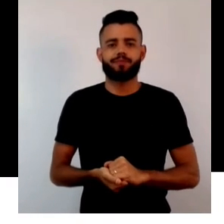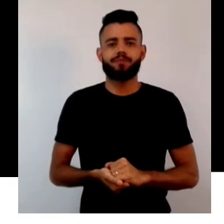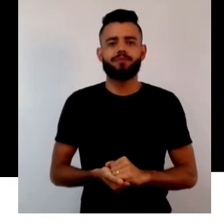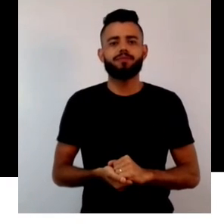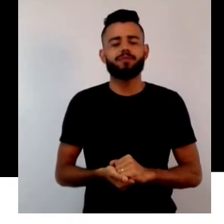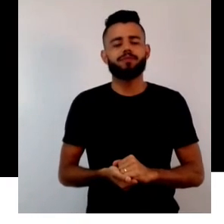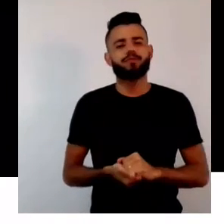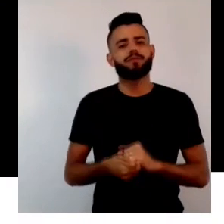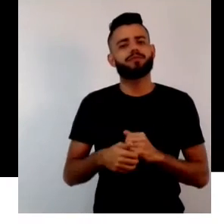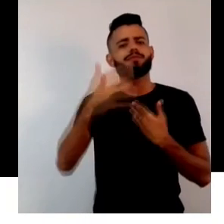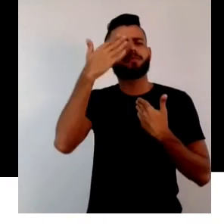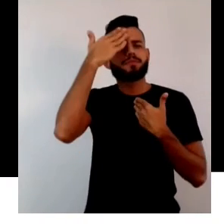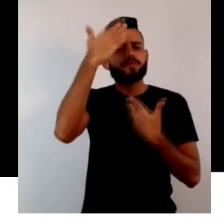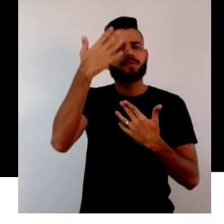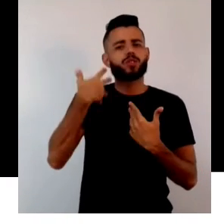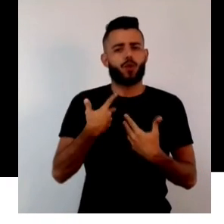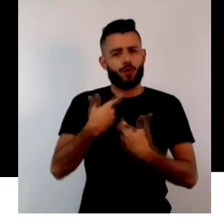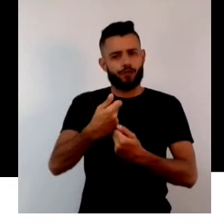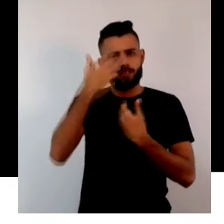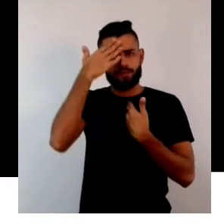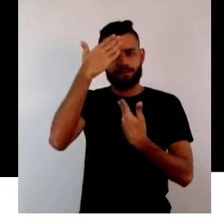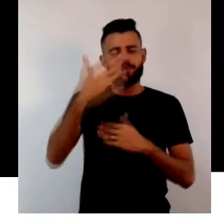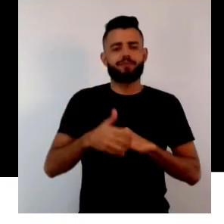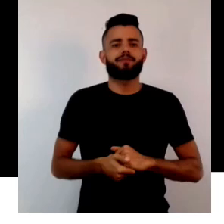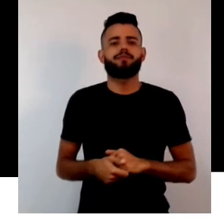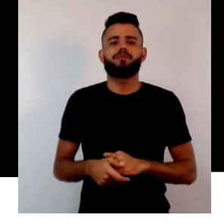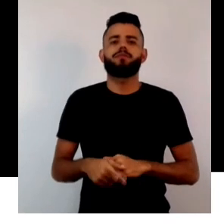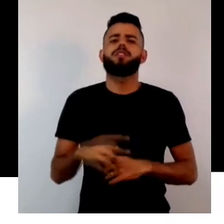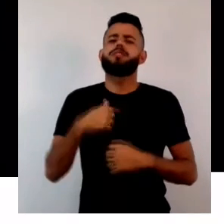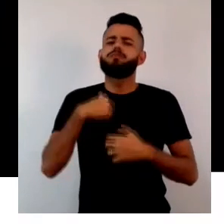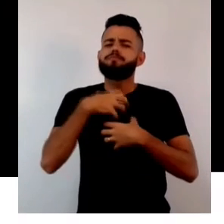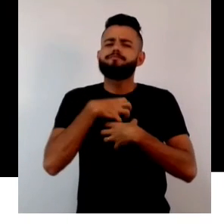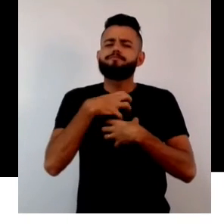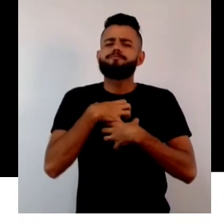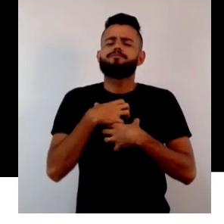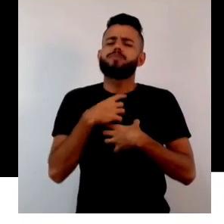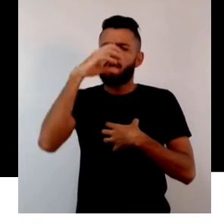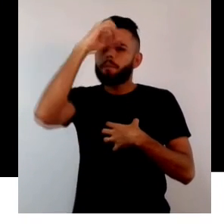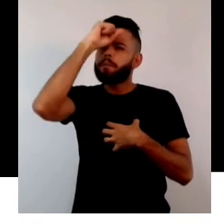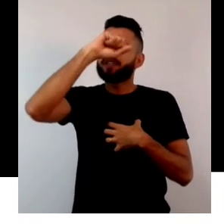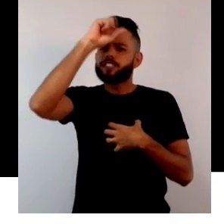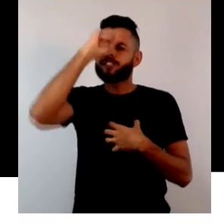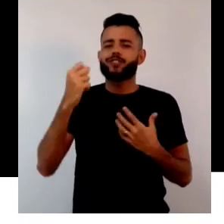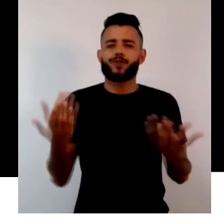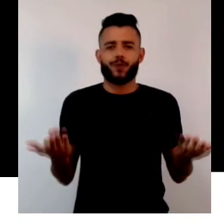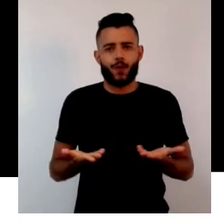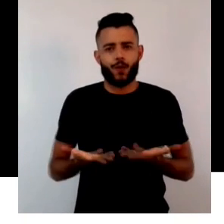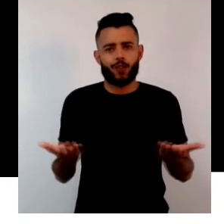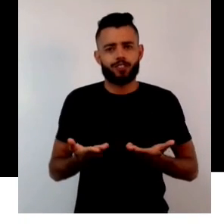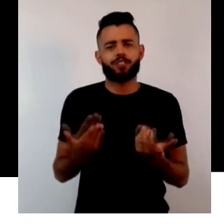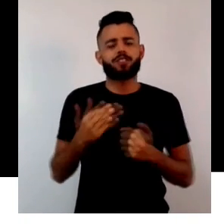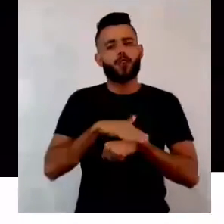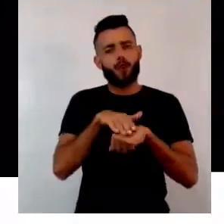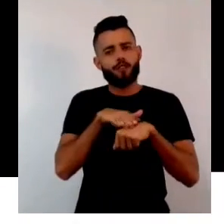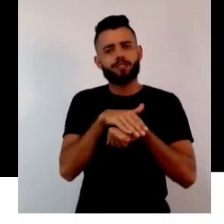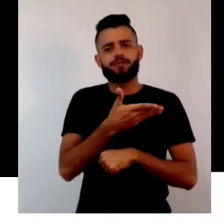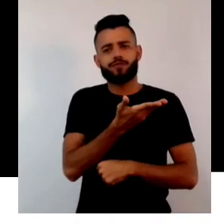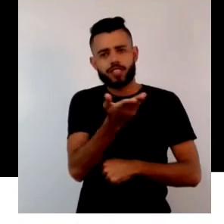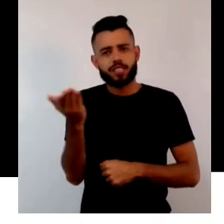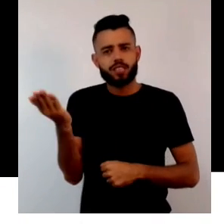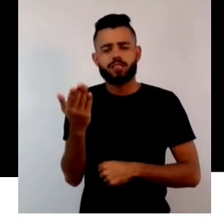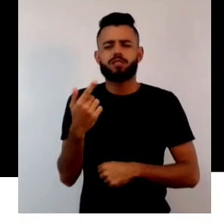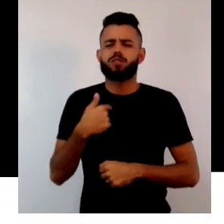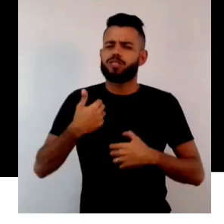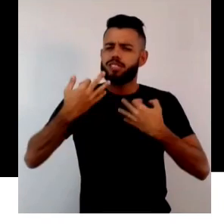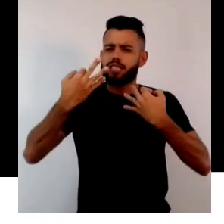convite, compartilho desse sentimento, aprendi muito hoje aqui conversando com vocês, e sem dúvidas é um papo que a gente